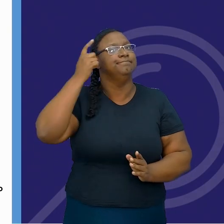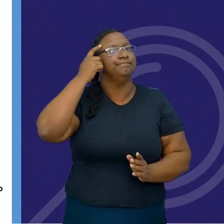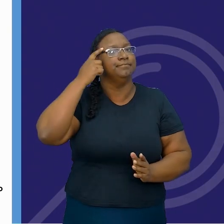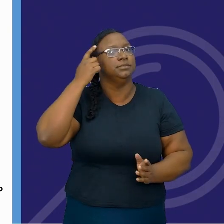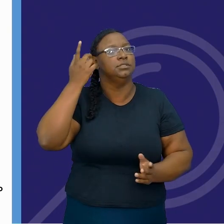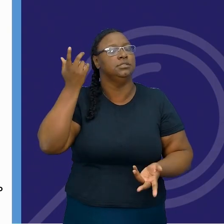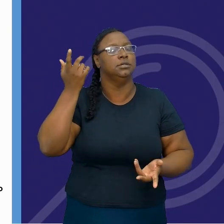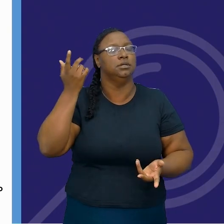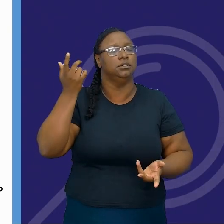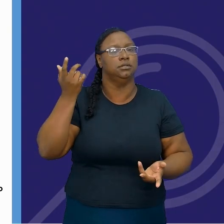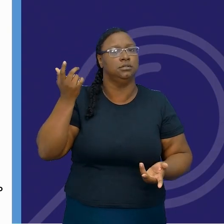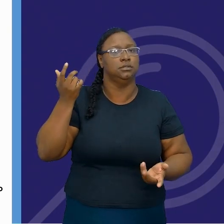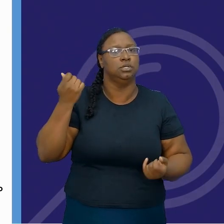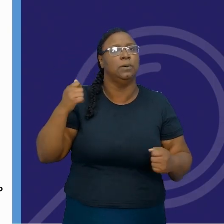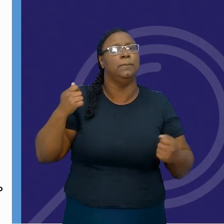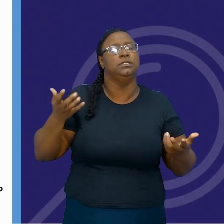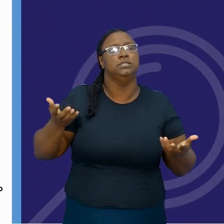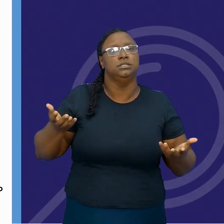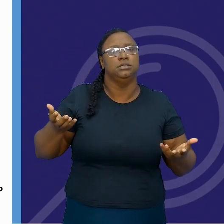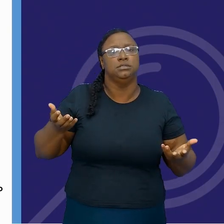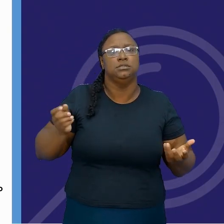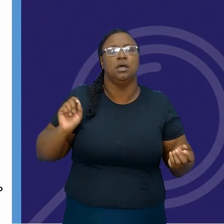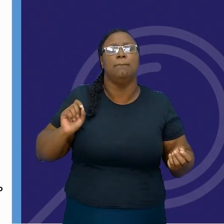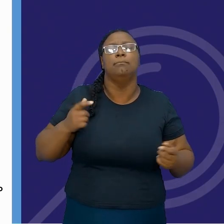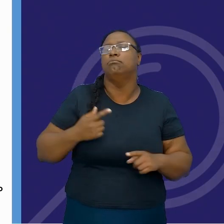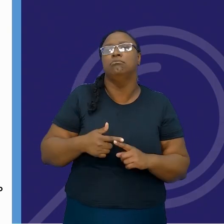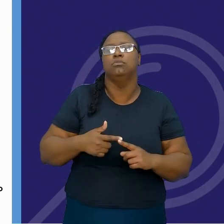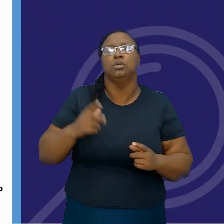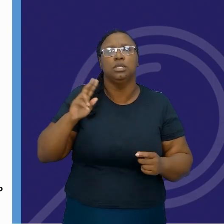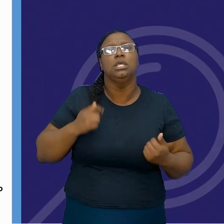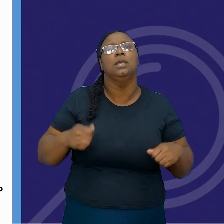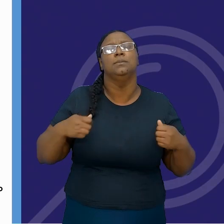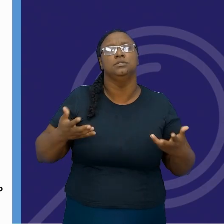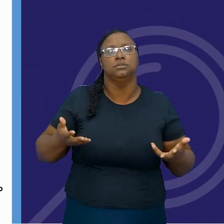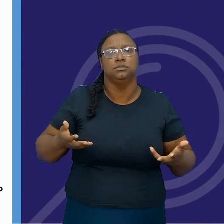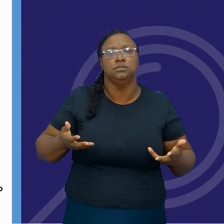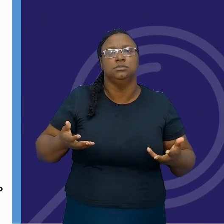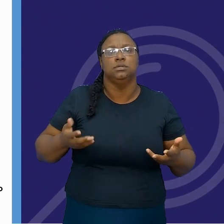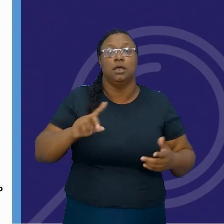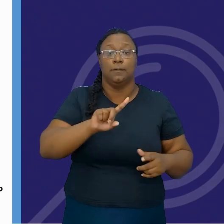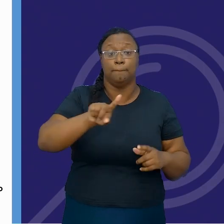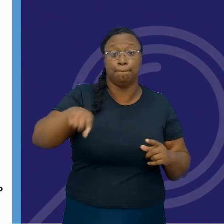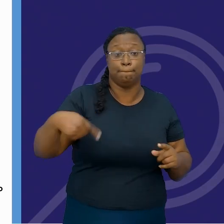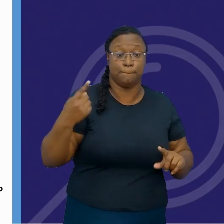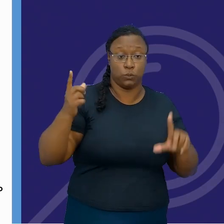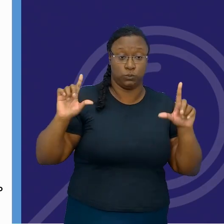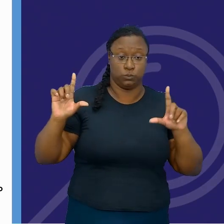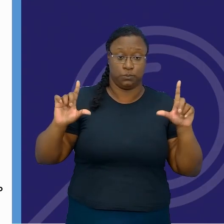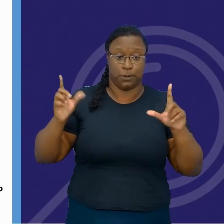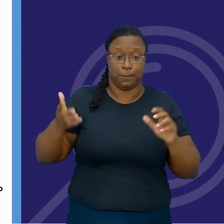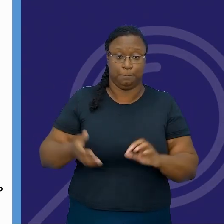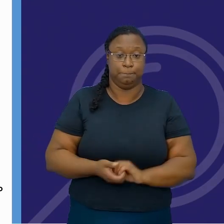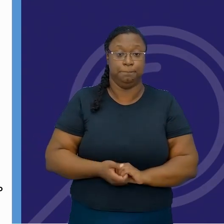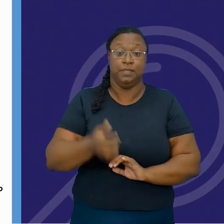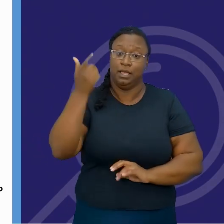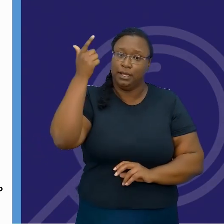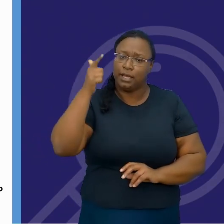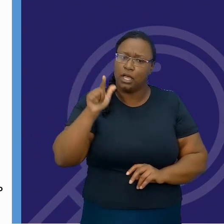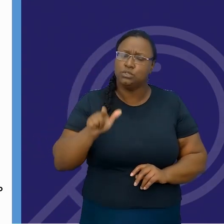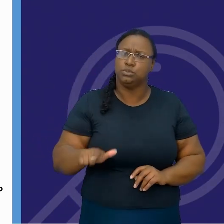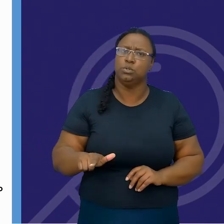que é necessário e o que não é necessário consumir. Indo para o próximo slide, tem de novo,